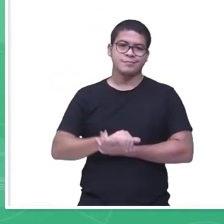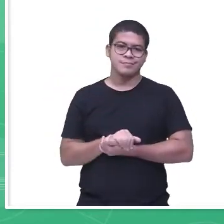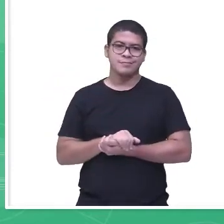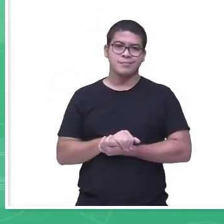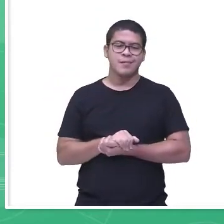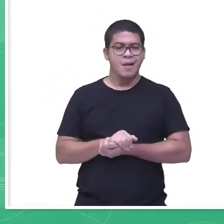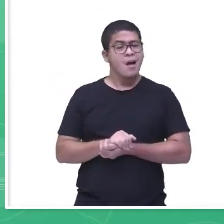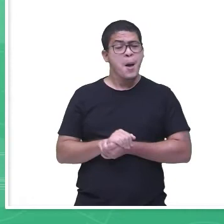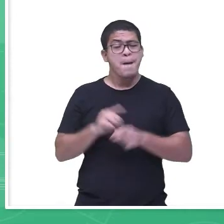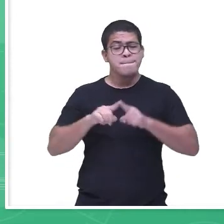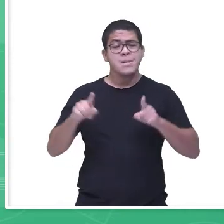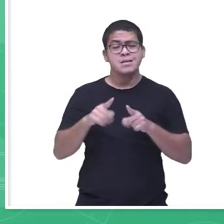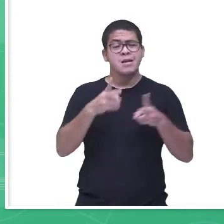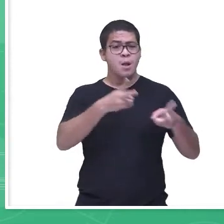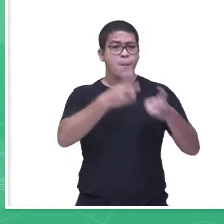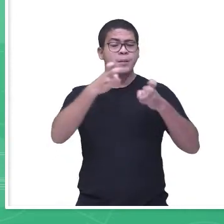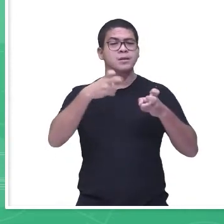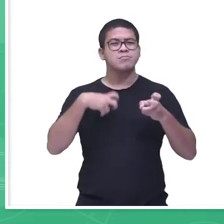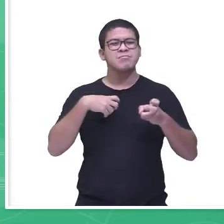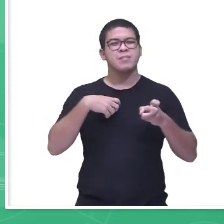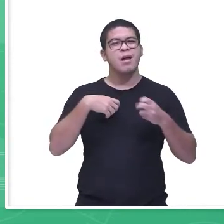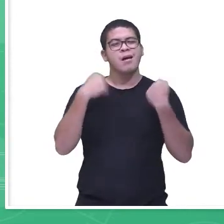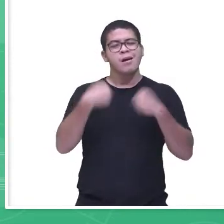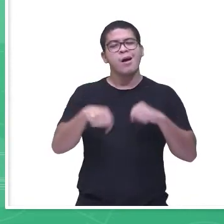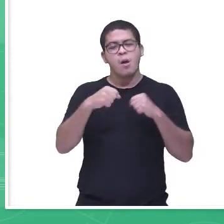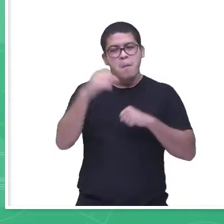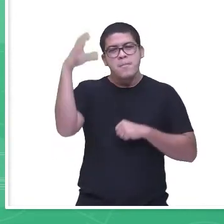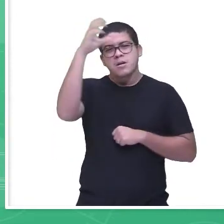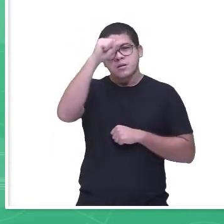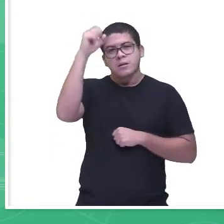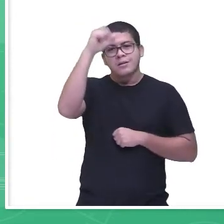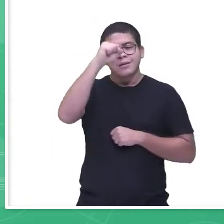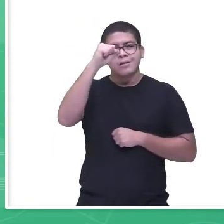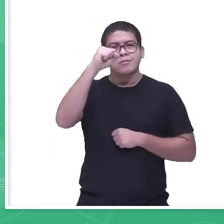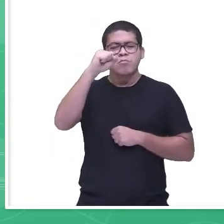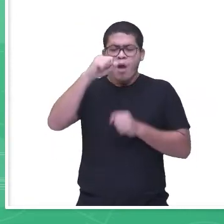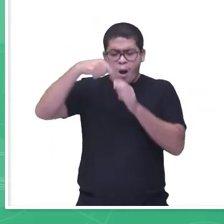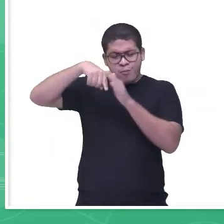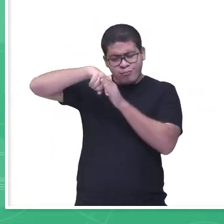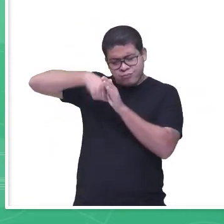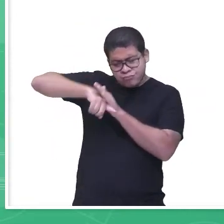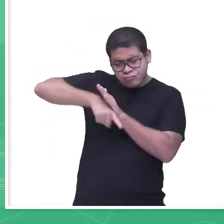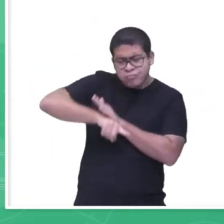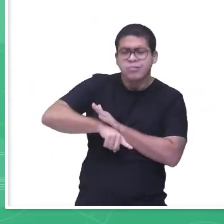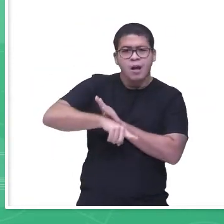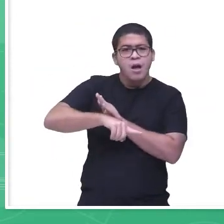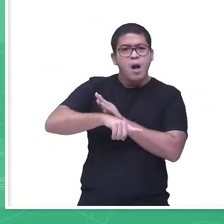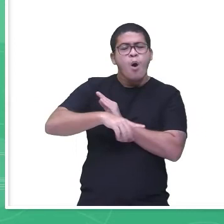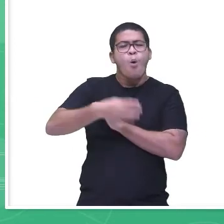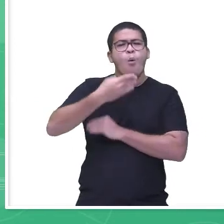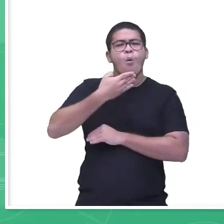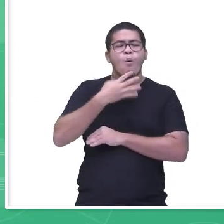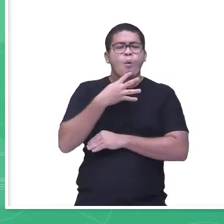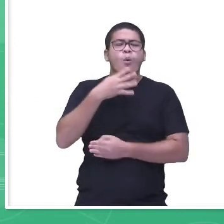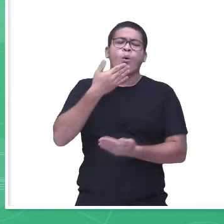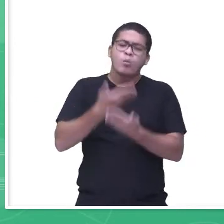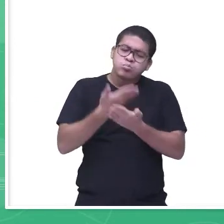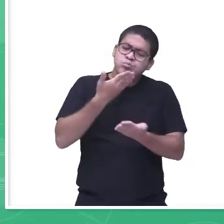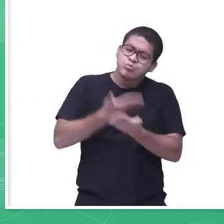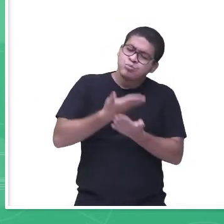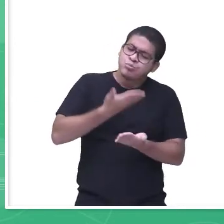precisava o quê? A única coisa que ele precisava era aprofundar, conhecer,